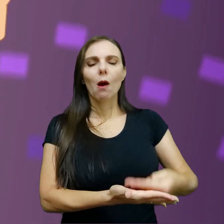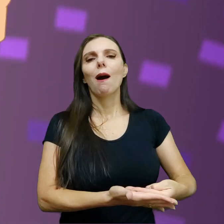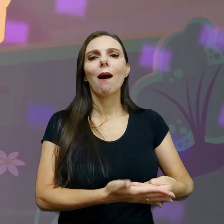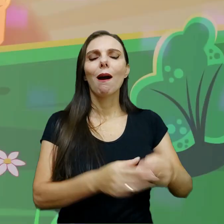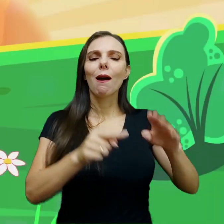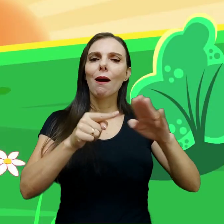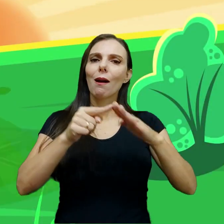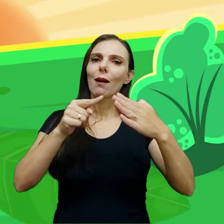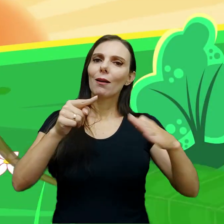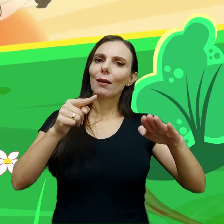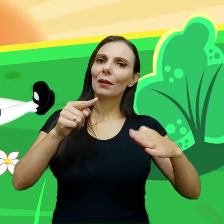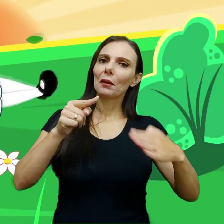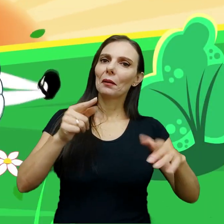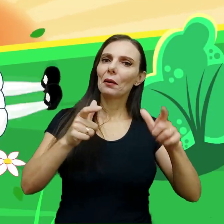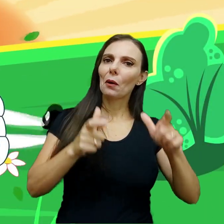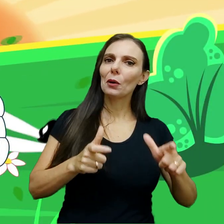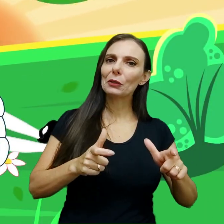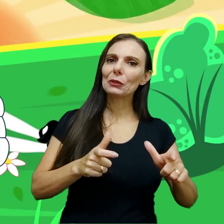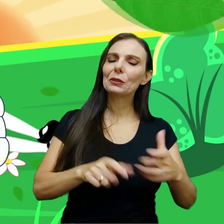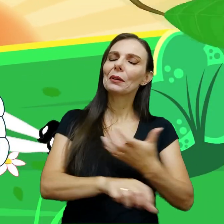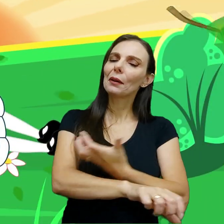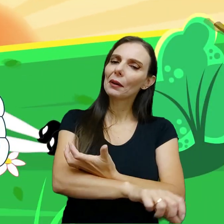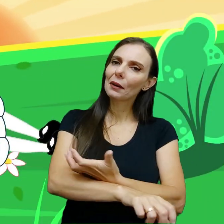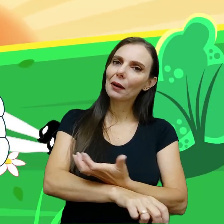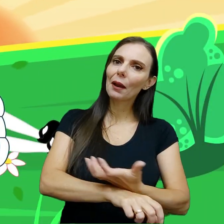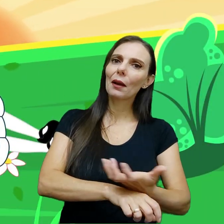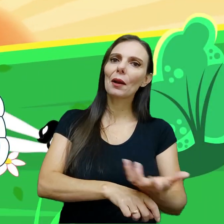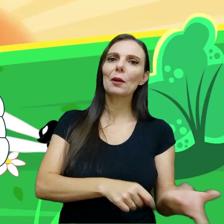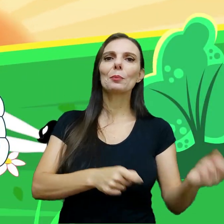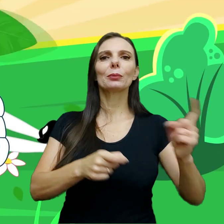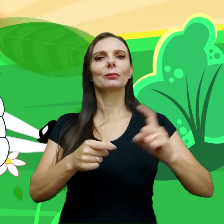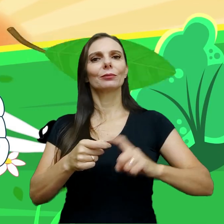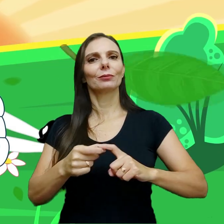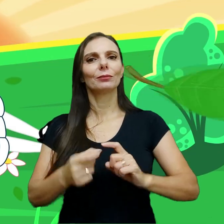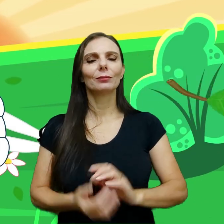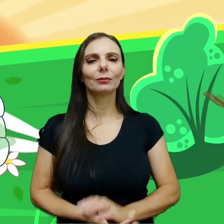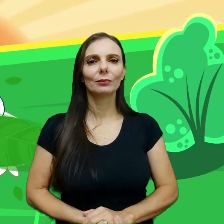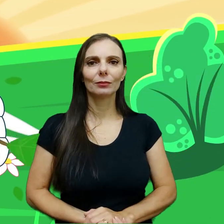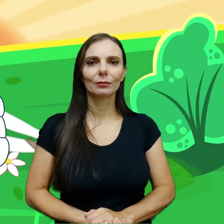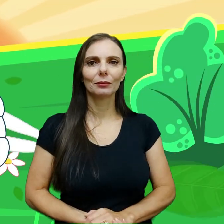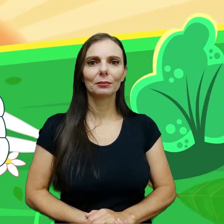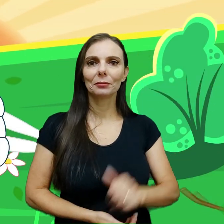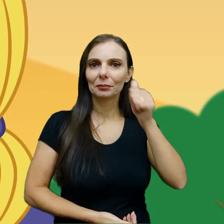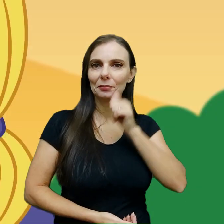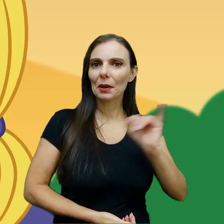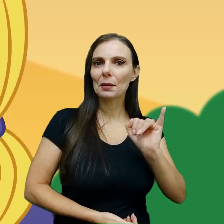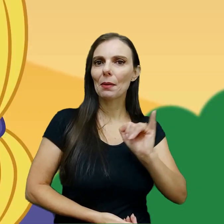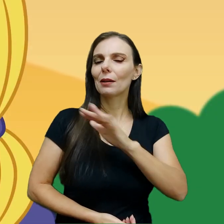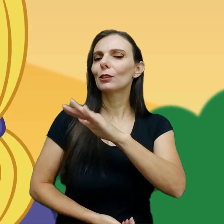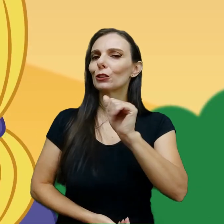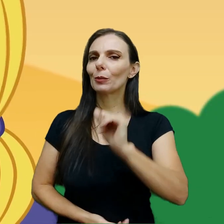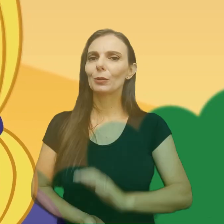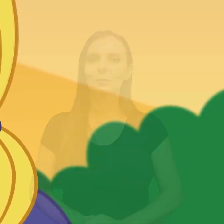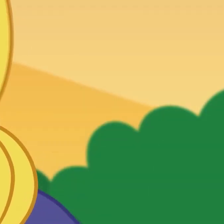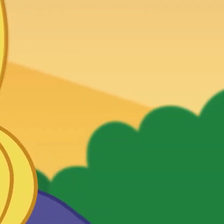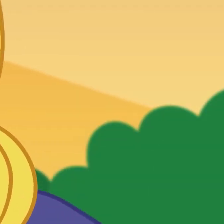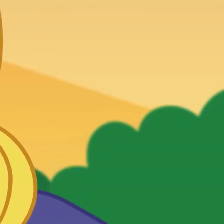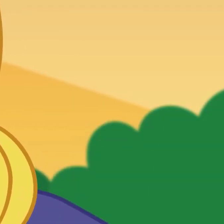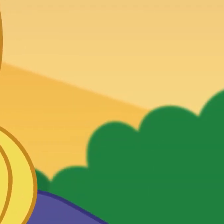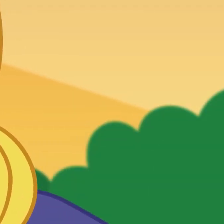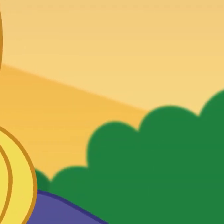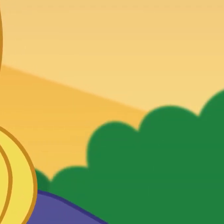com folhas voando ao redor dela, ela estava no campo novamente. Sua irmã a chamou.